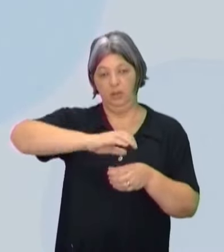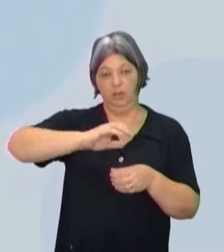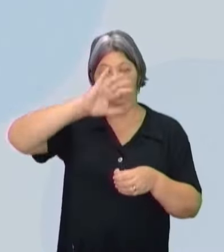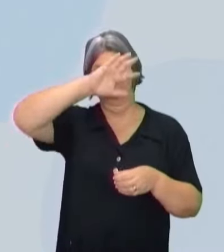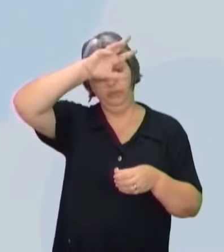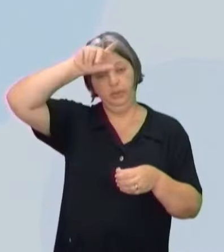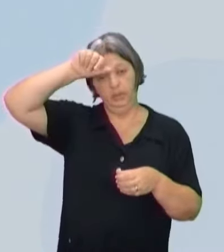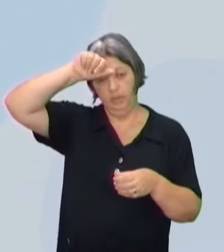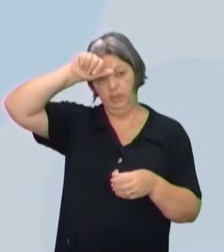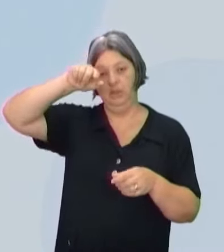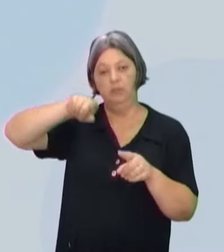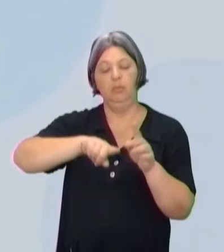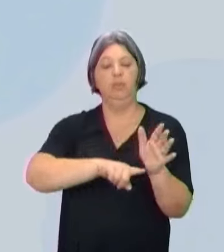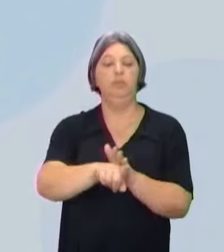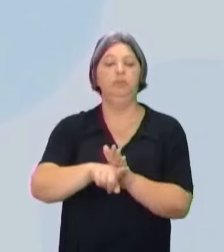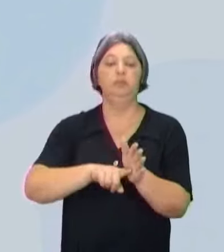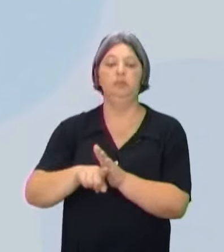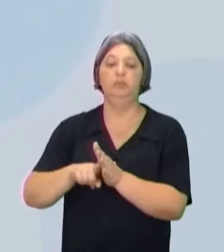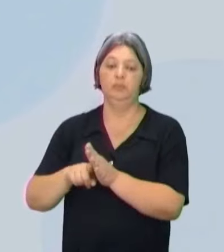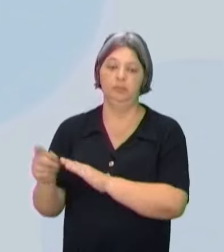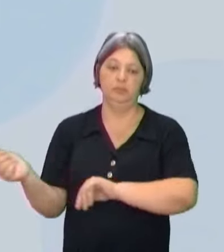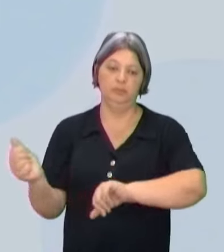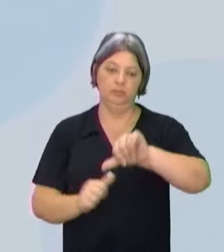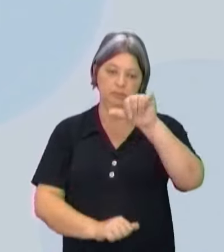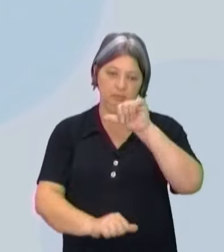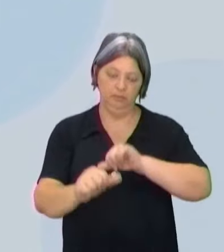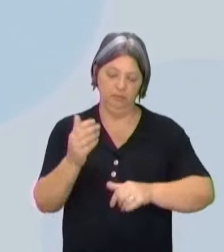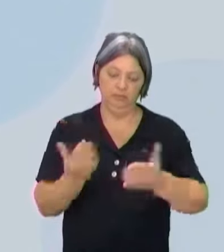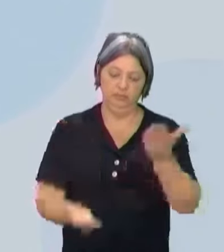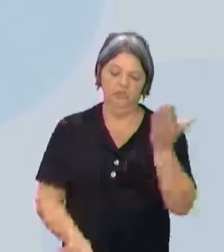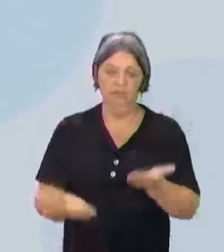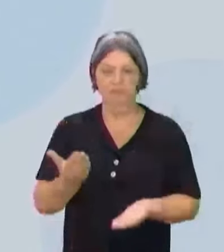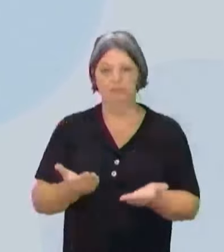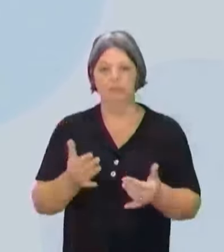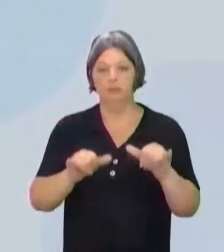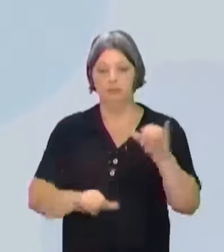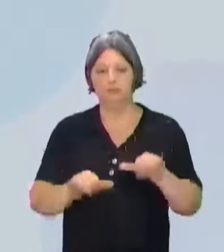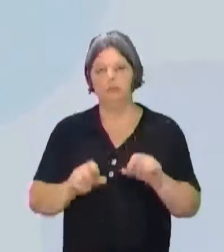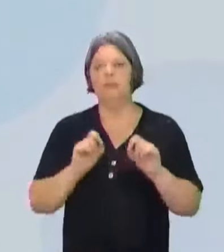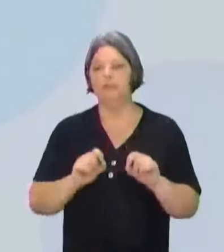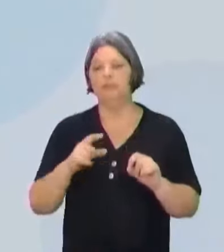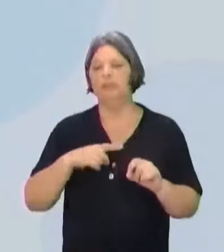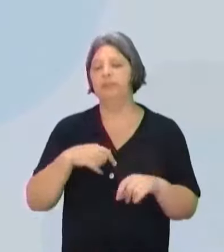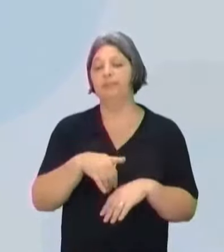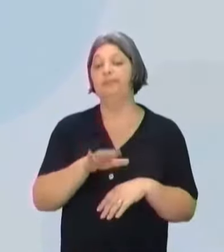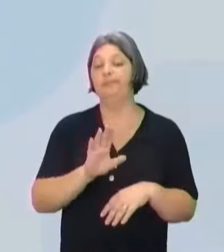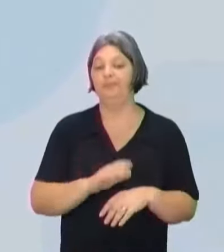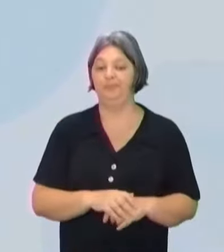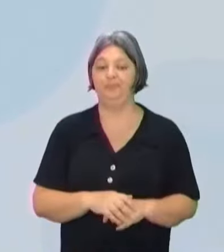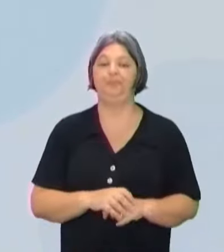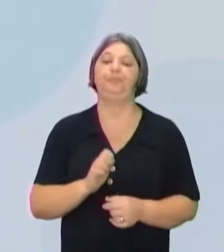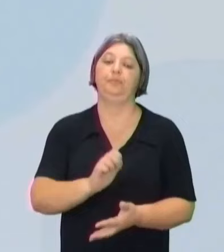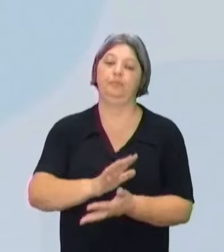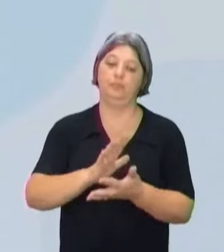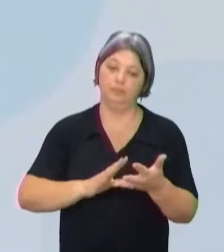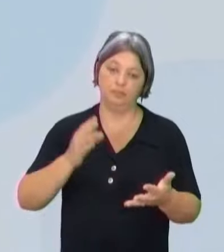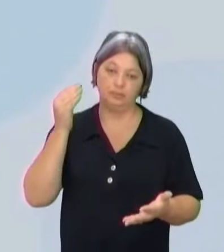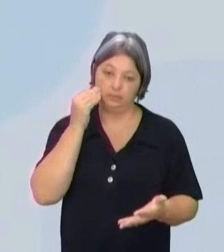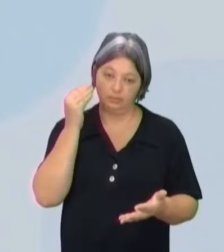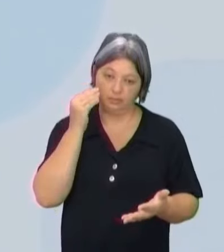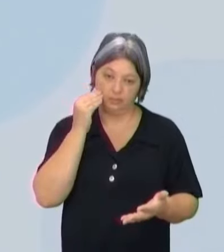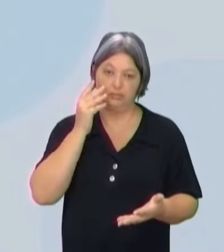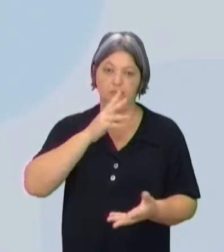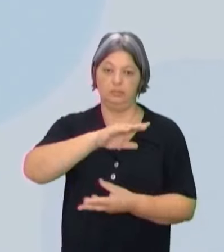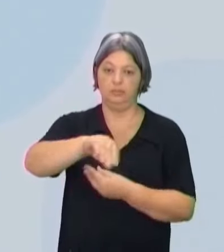vão pesquisar os fatores que perturbam o equilíbrio químico. O que vem por aí? atividade simulada sobre